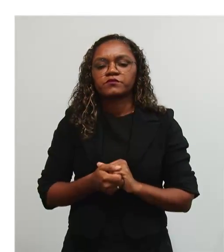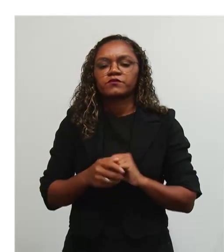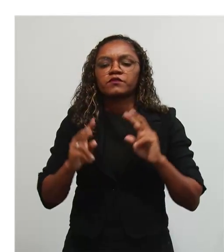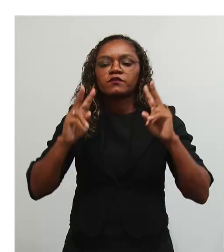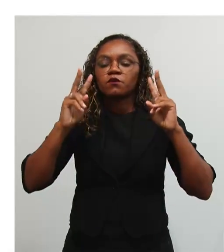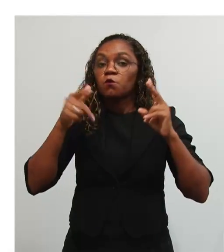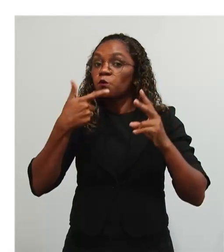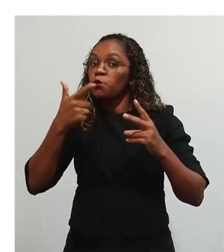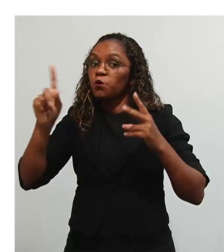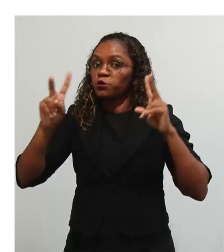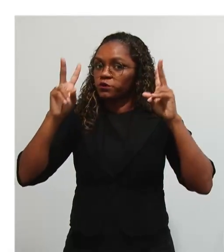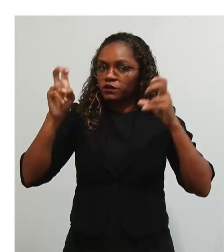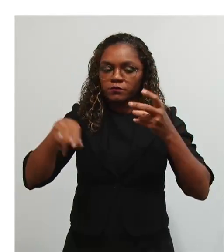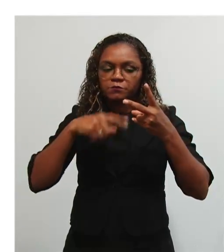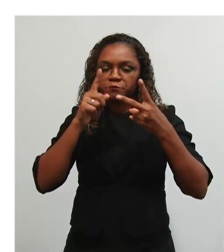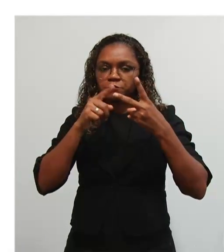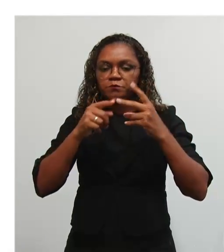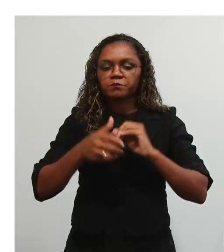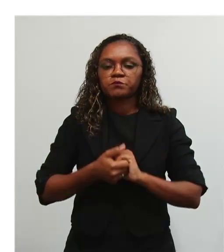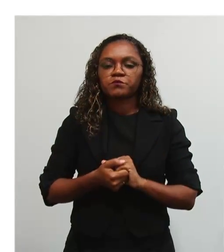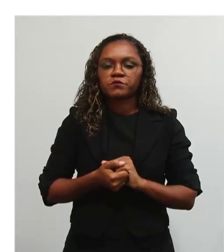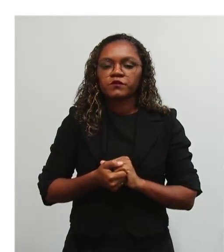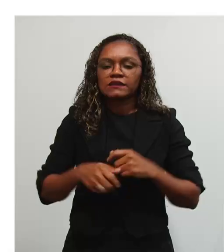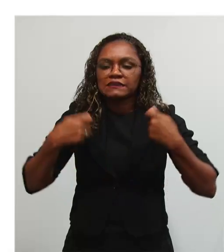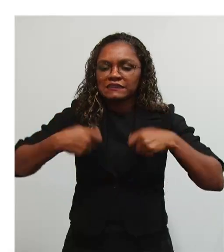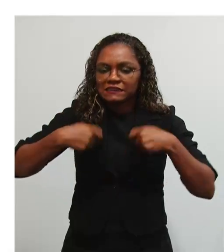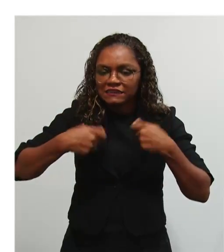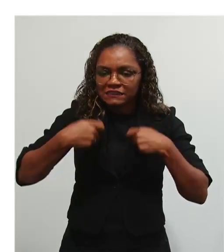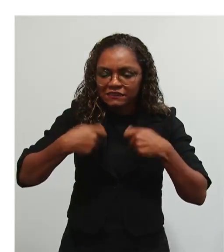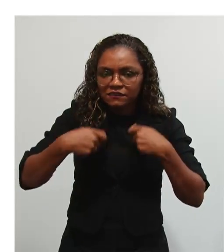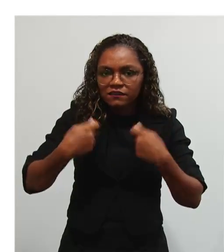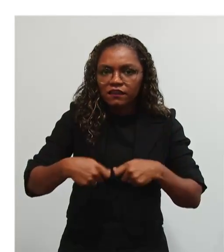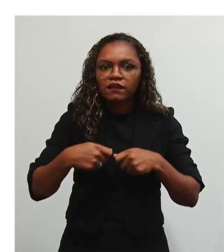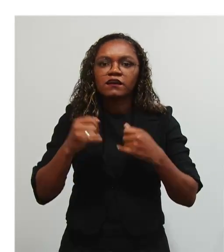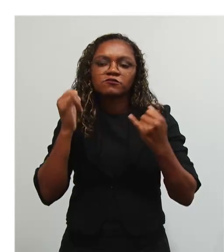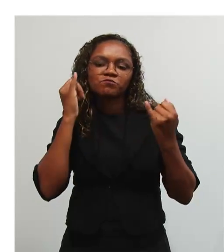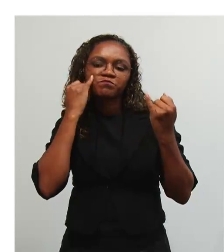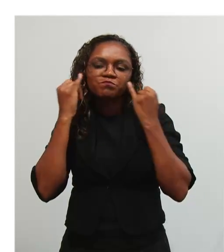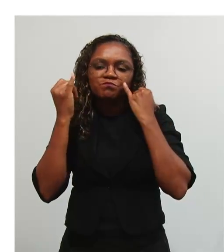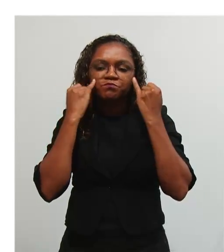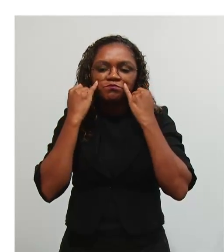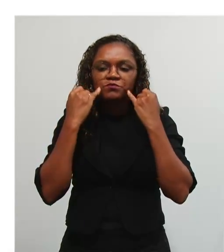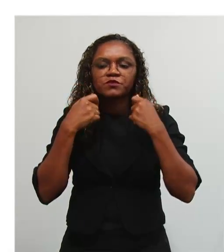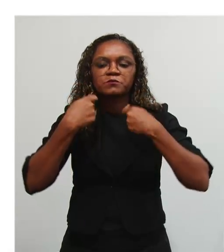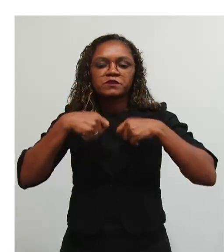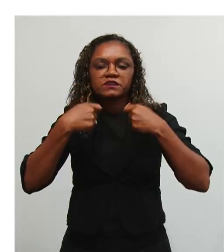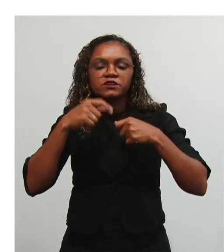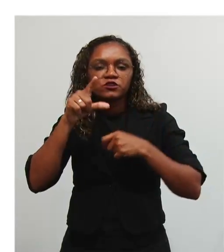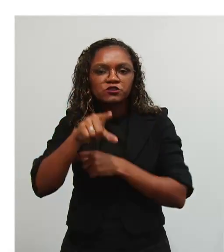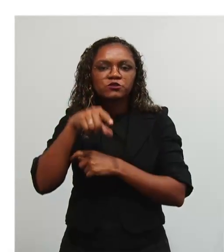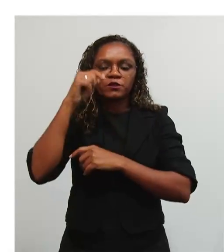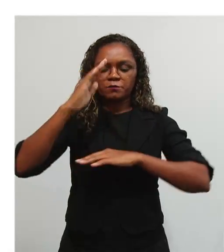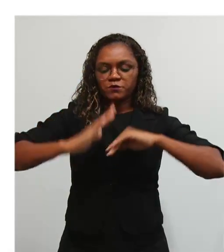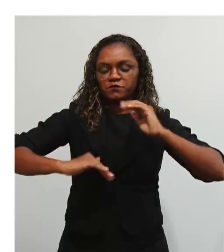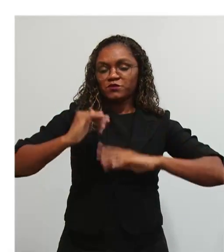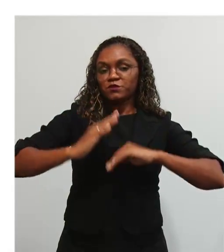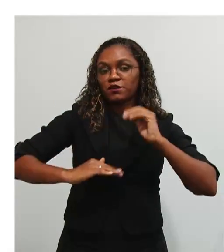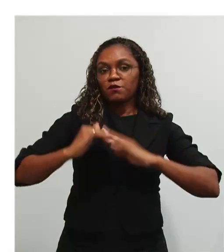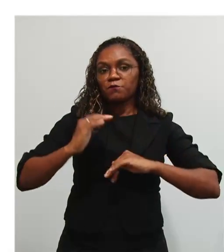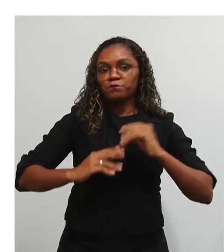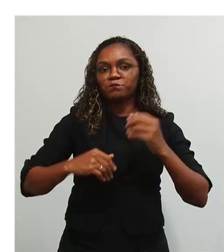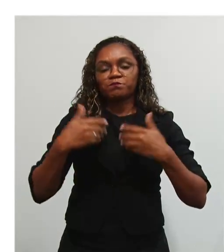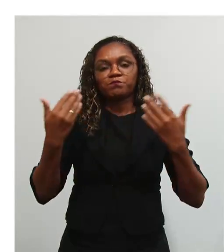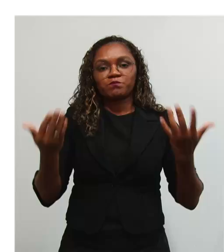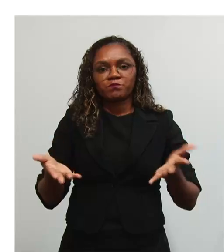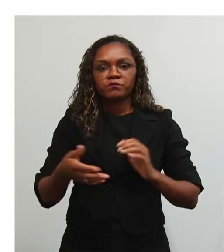informação ocupacional na escolha da profissão, né? Quer dizer, as pessoas